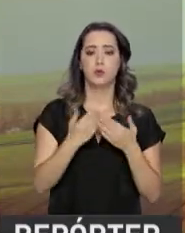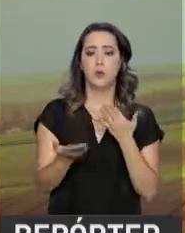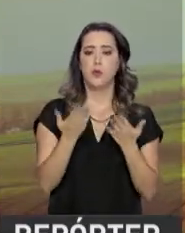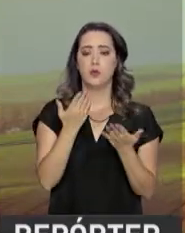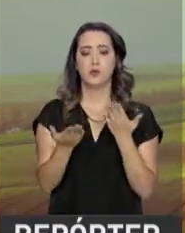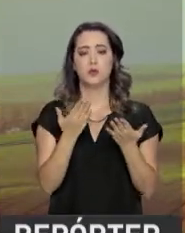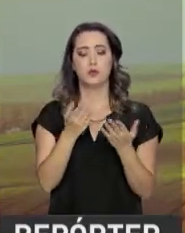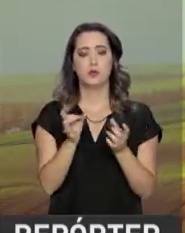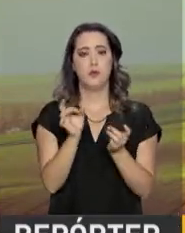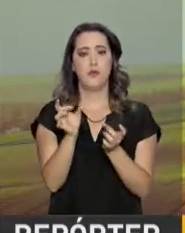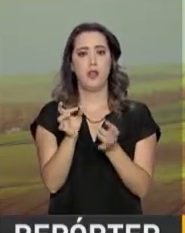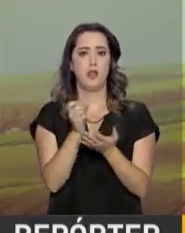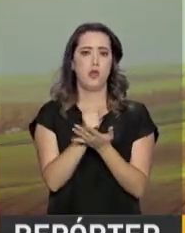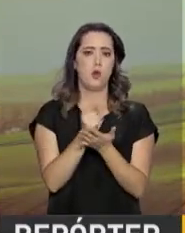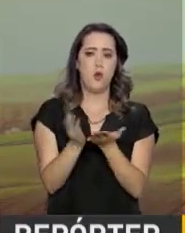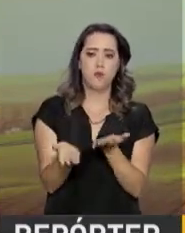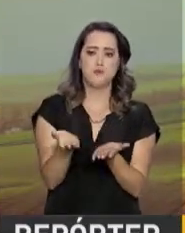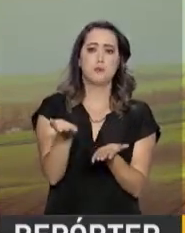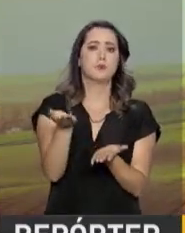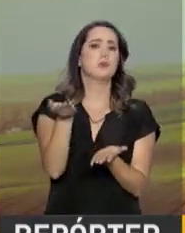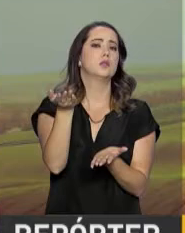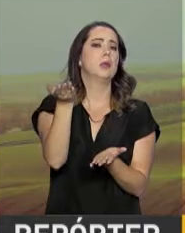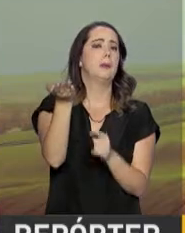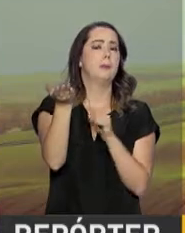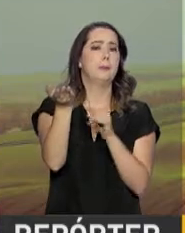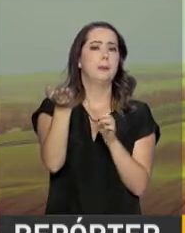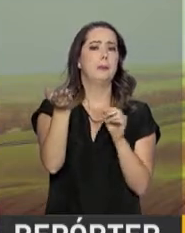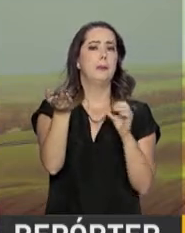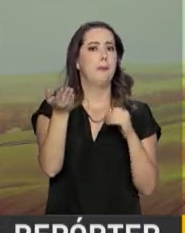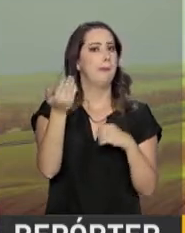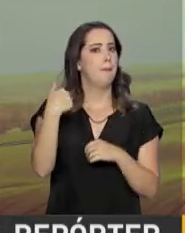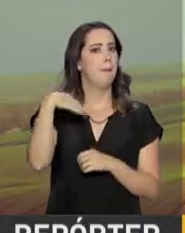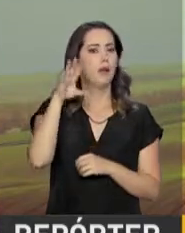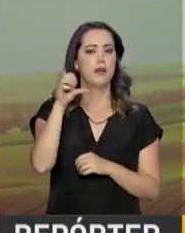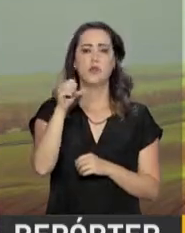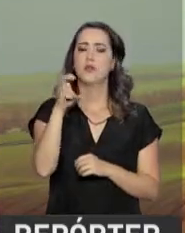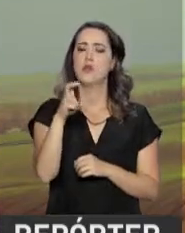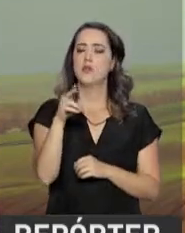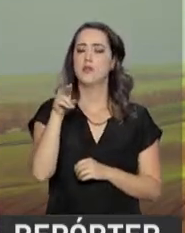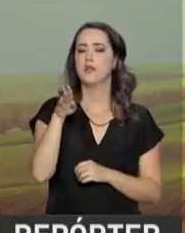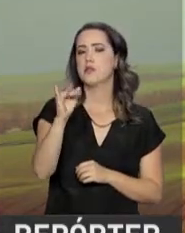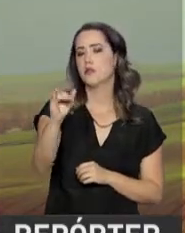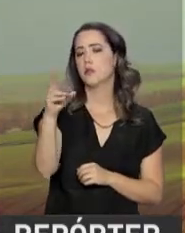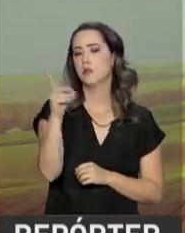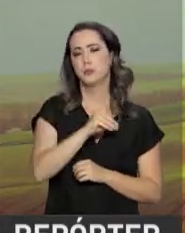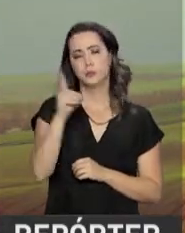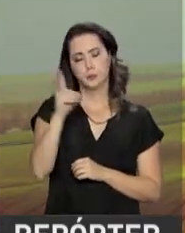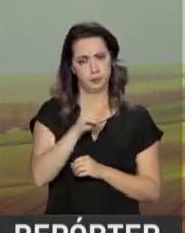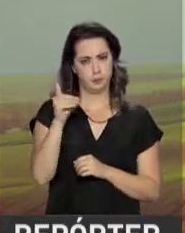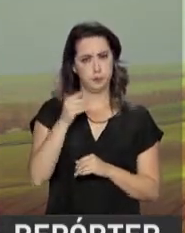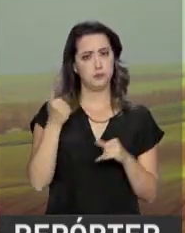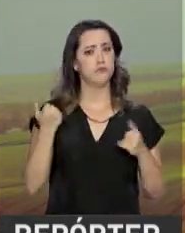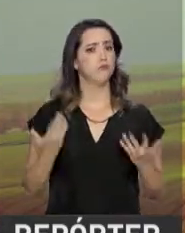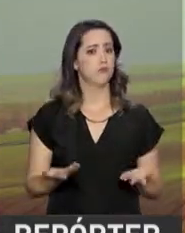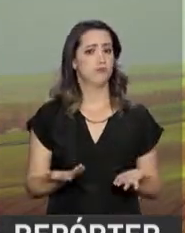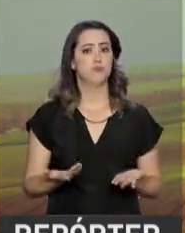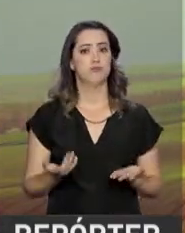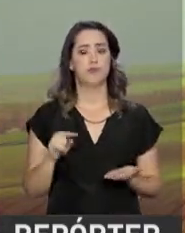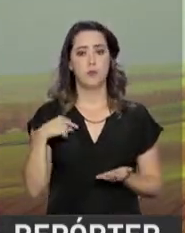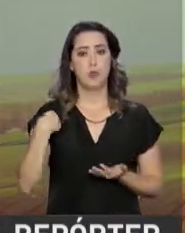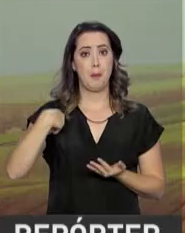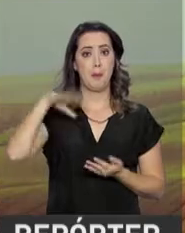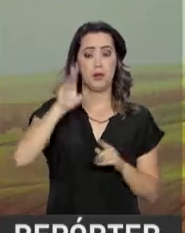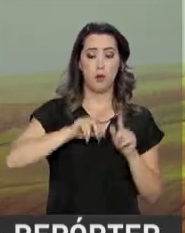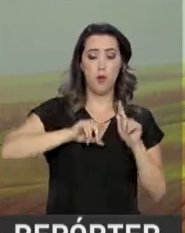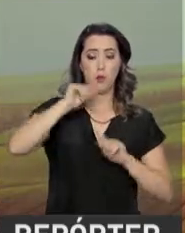comercial é nós geramos um superávit de mais de 95 bilhões de dólares este ano a balança comercial brasileira acho que o